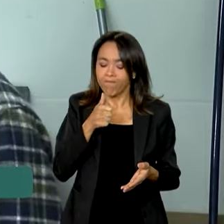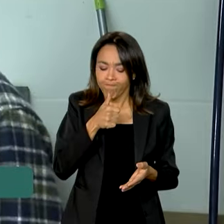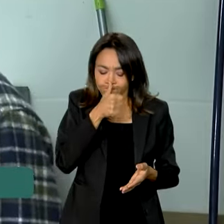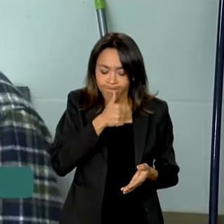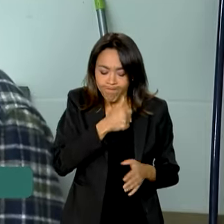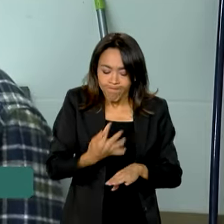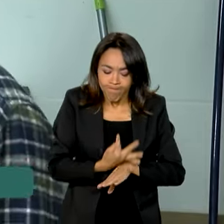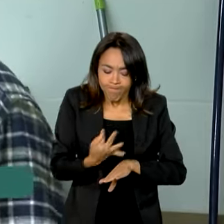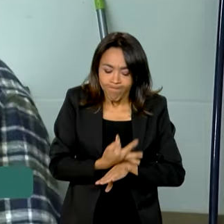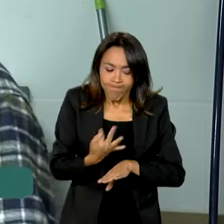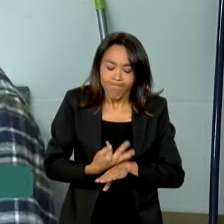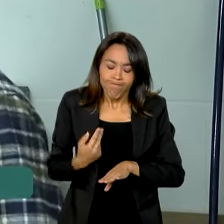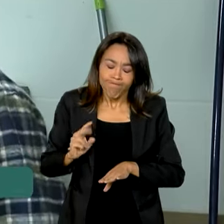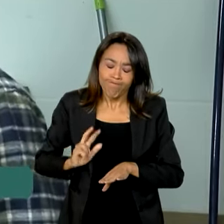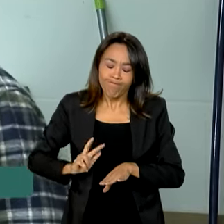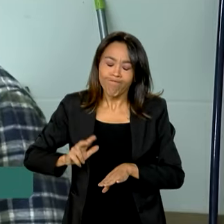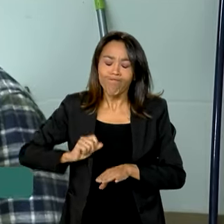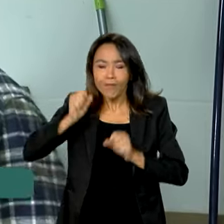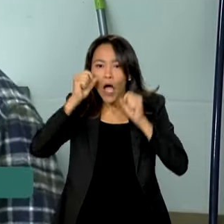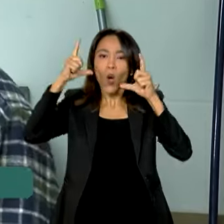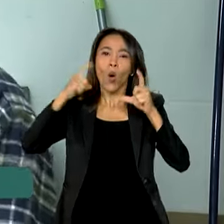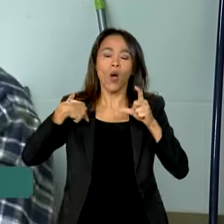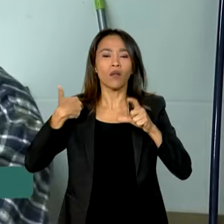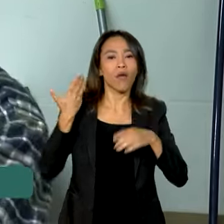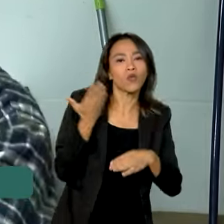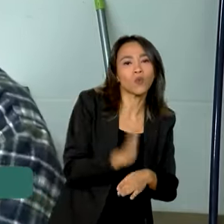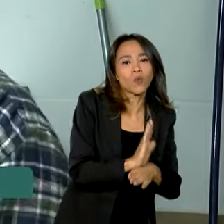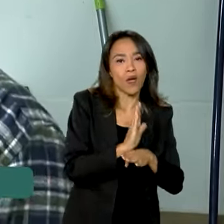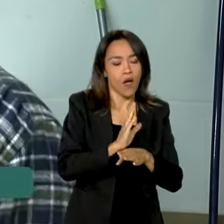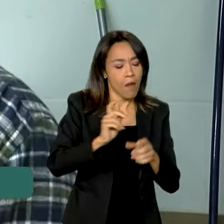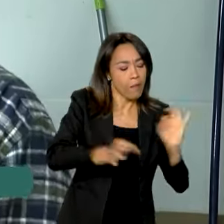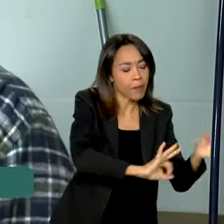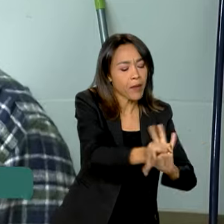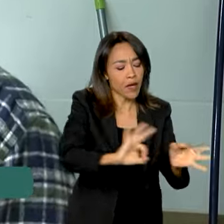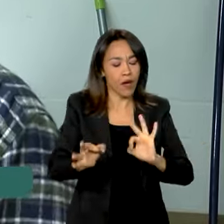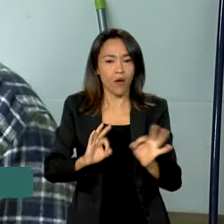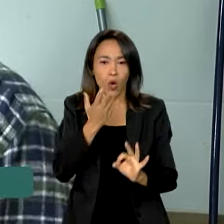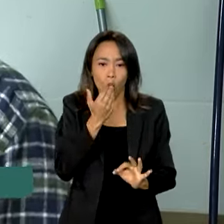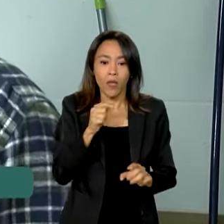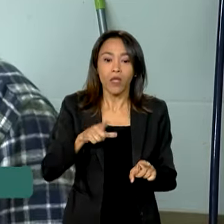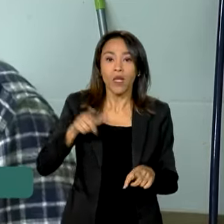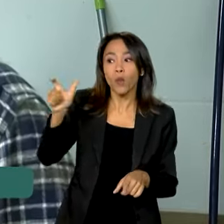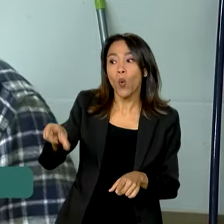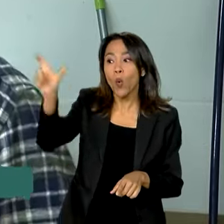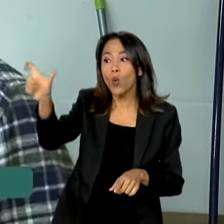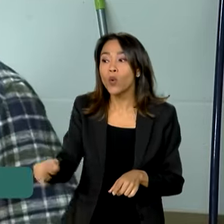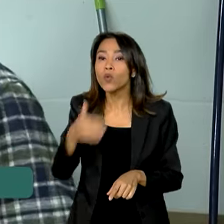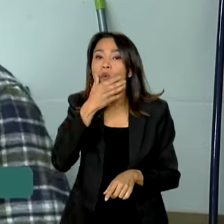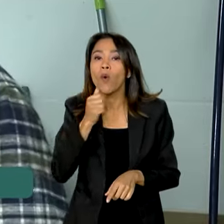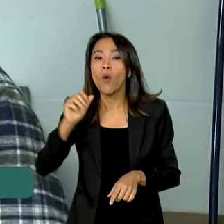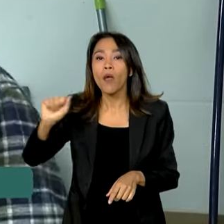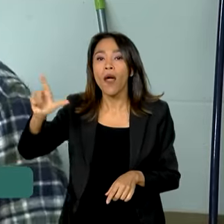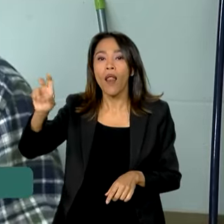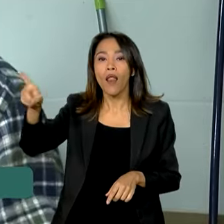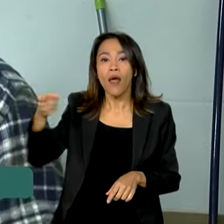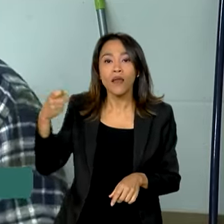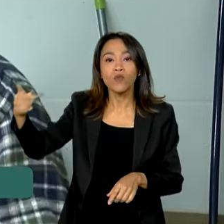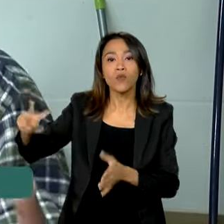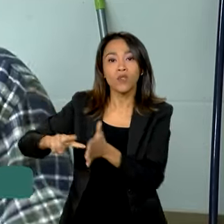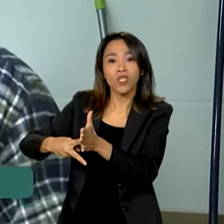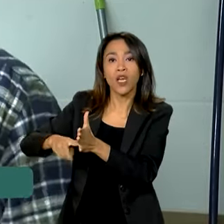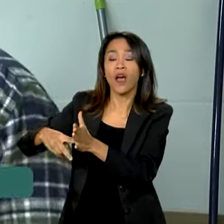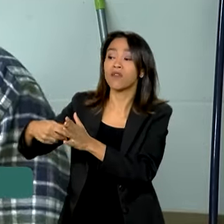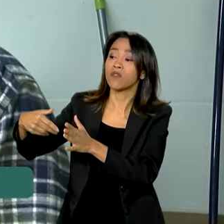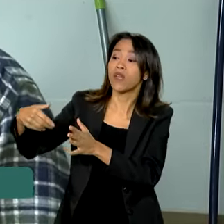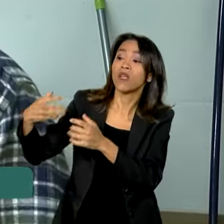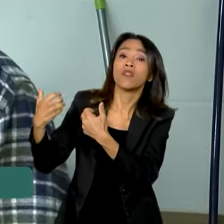levantar todos os dias para preparar nossos alimentos, né? O próprio Alex, que é aqui do sindicato, que também teve que deixar sua casa com a sua família